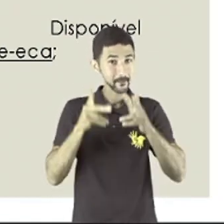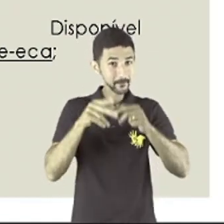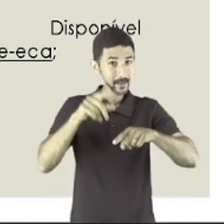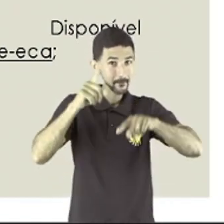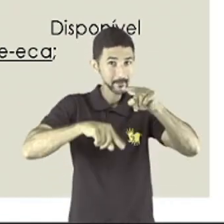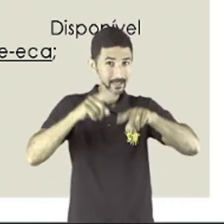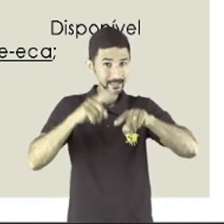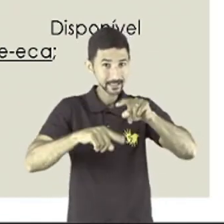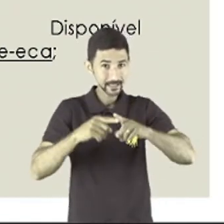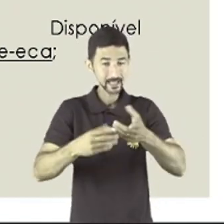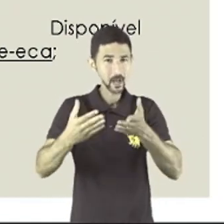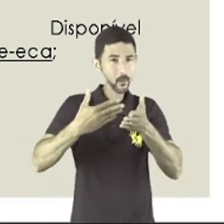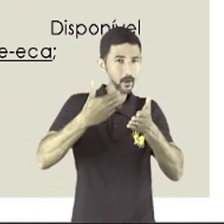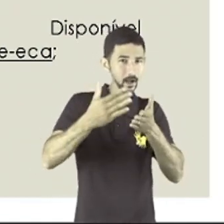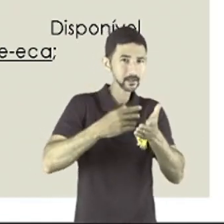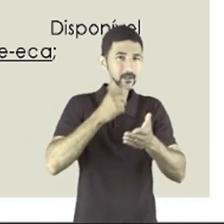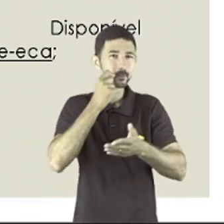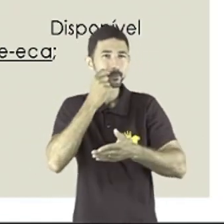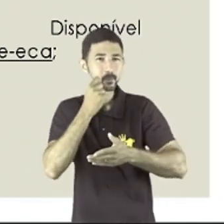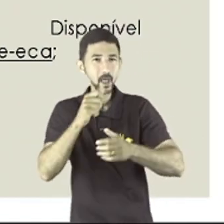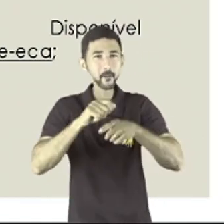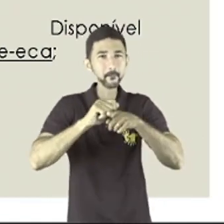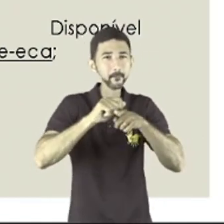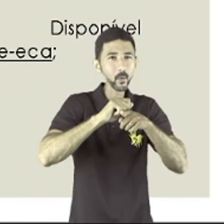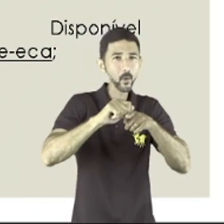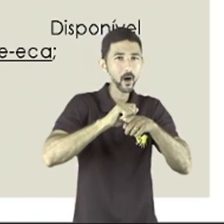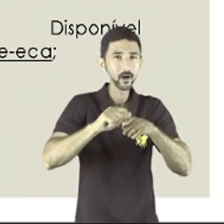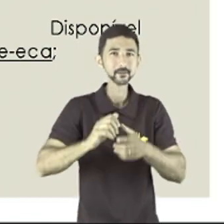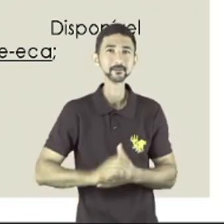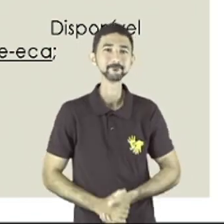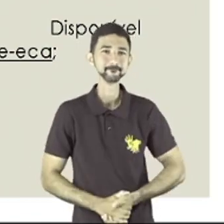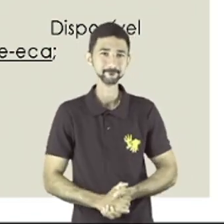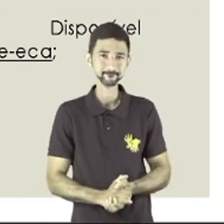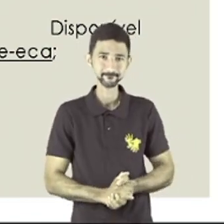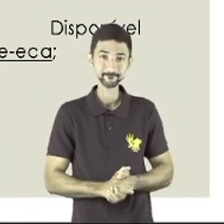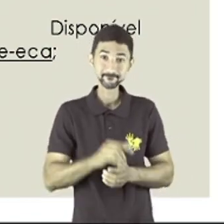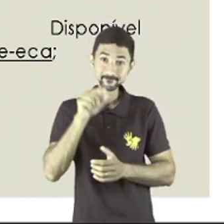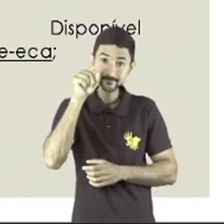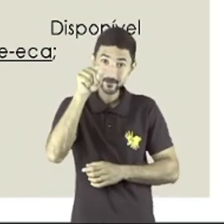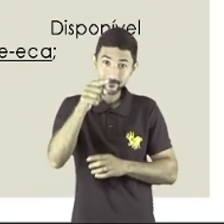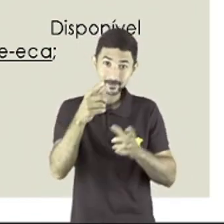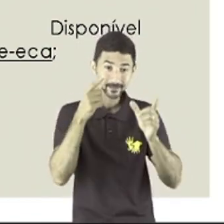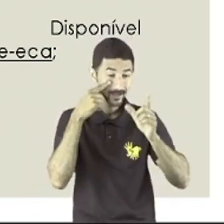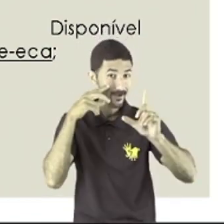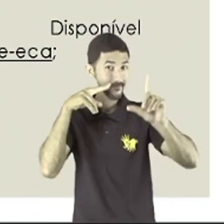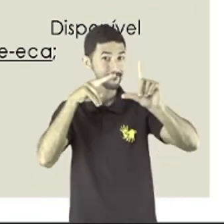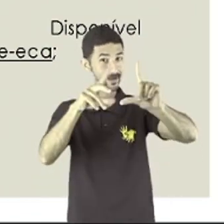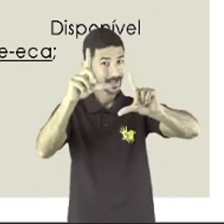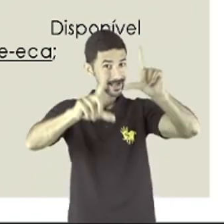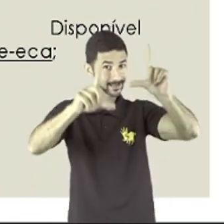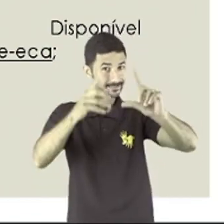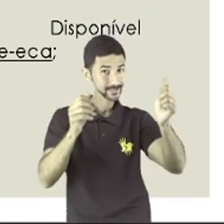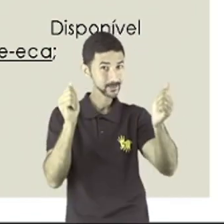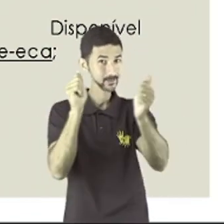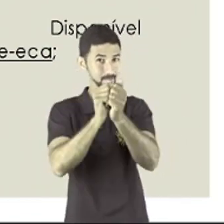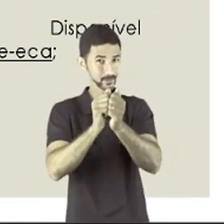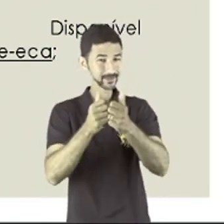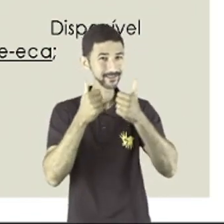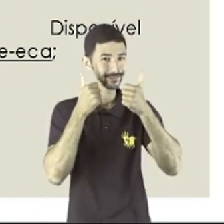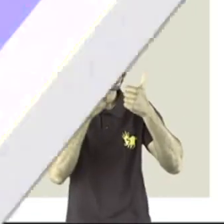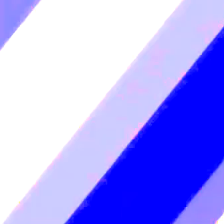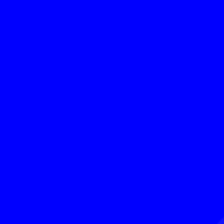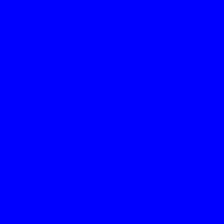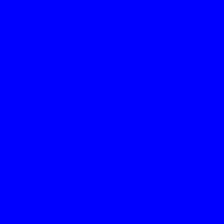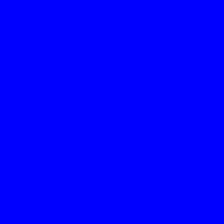mesmos materiais, caderno, lápis, borracha e você ligado aqui com a gente. Tá